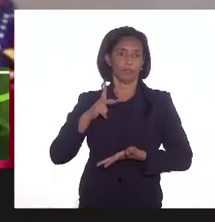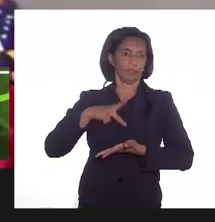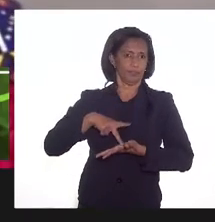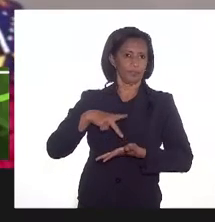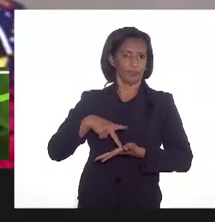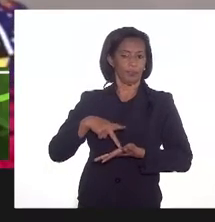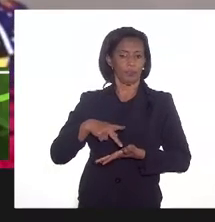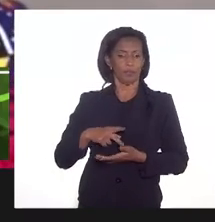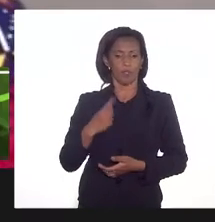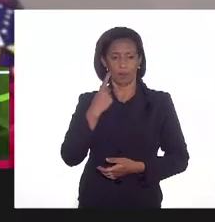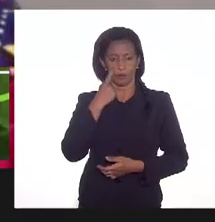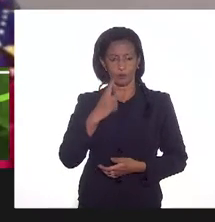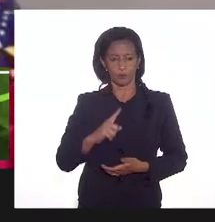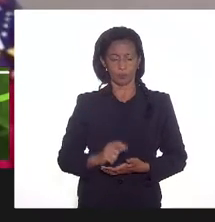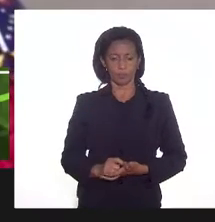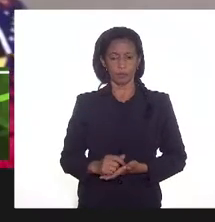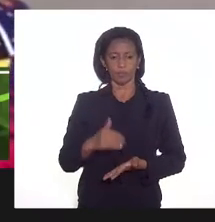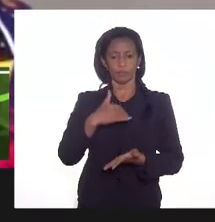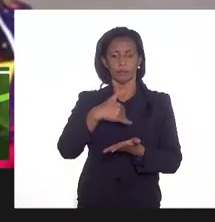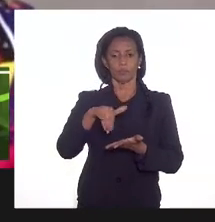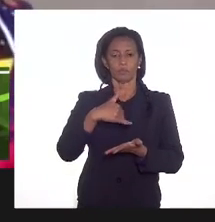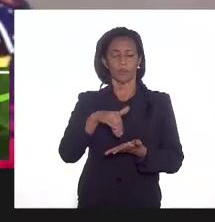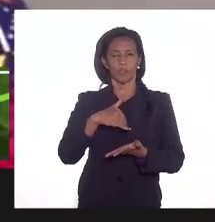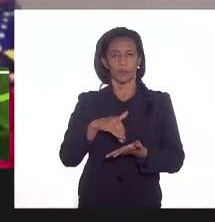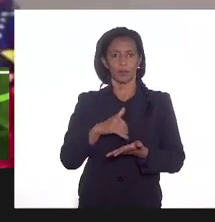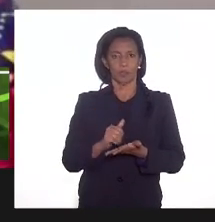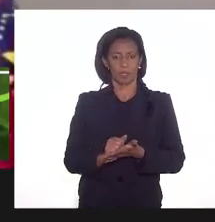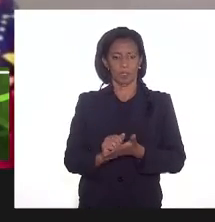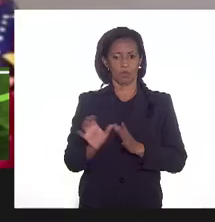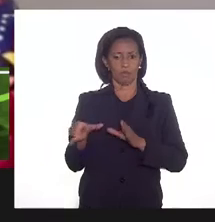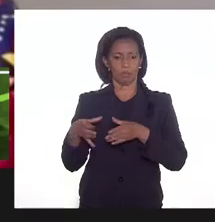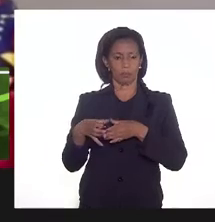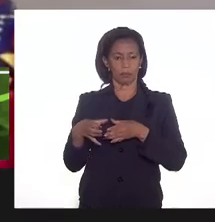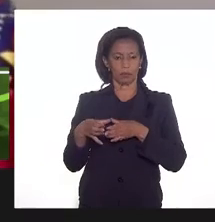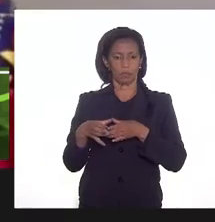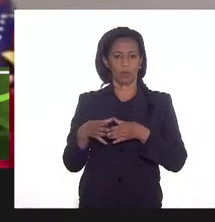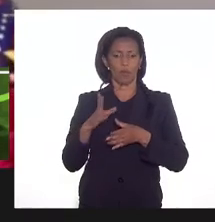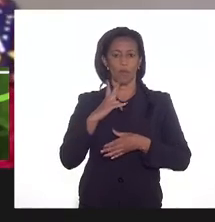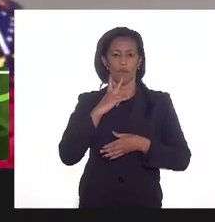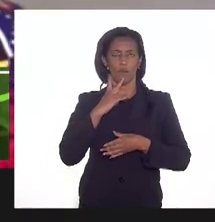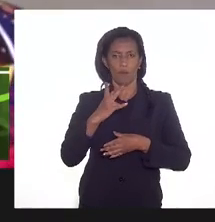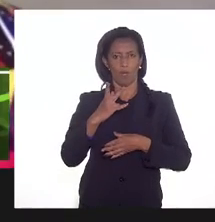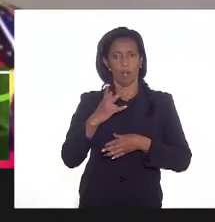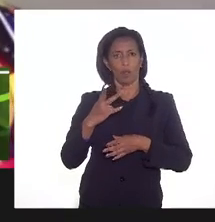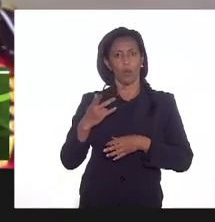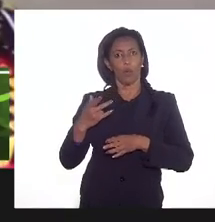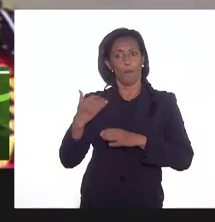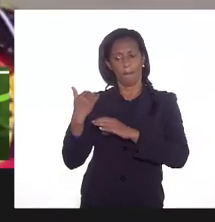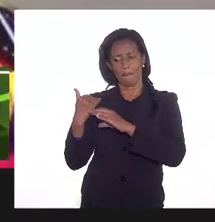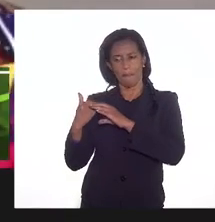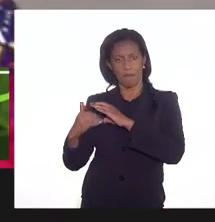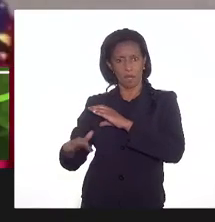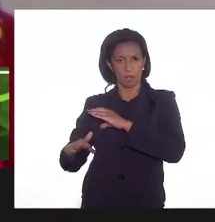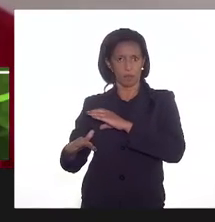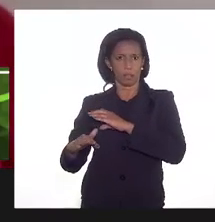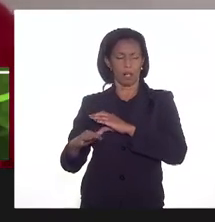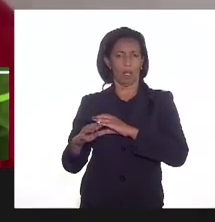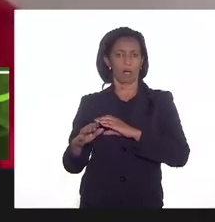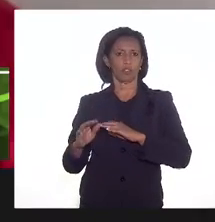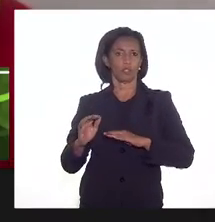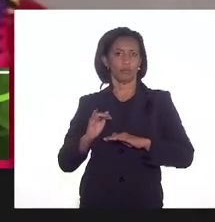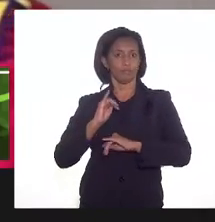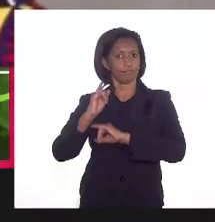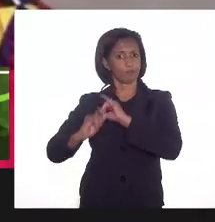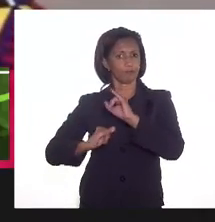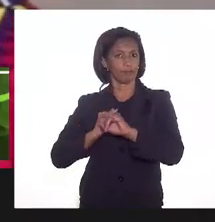lido já que o secretário da comissão Haroldo havia colocado a mensagem da Kátia aqui no chat sobre